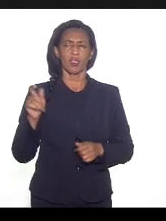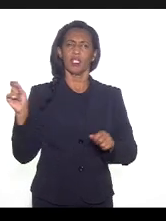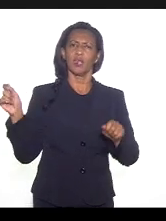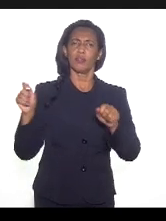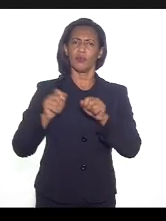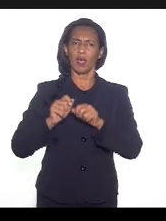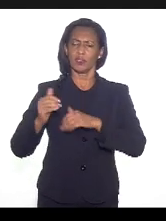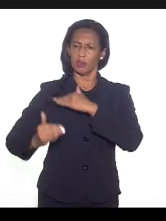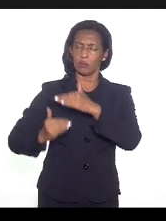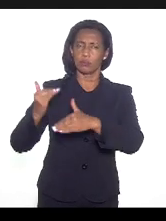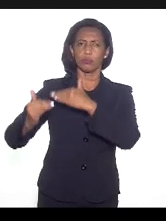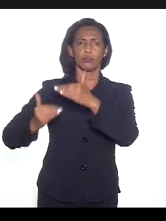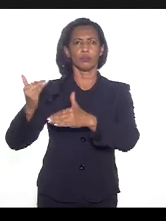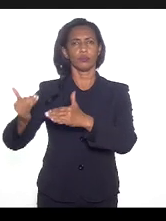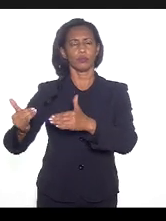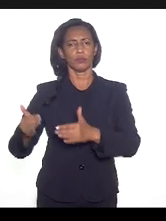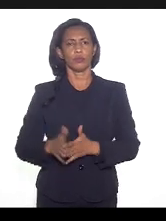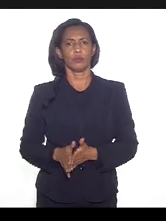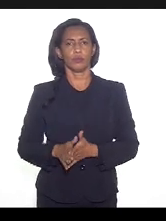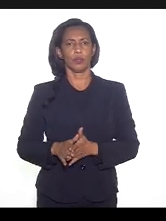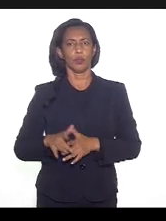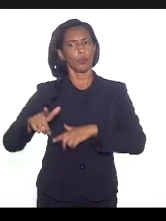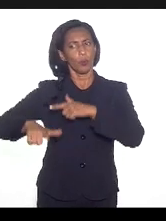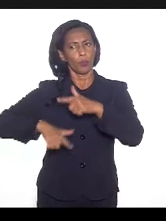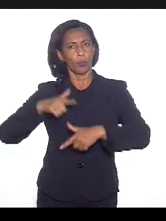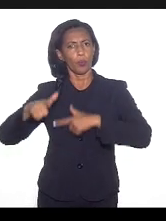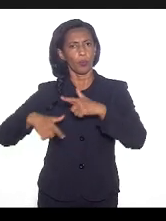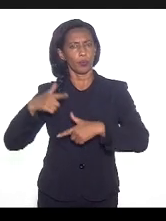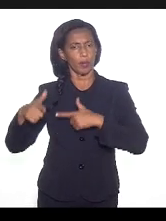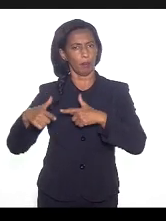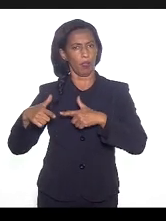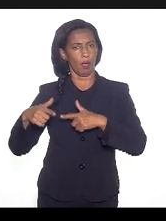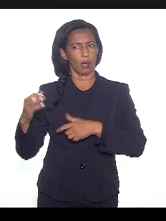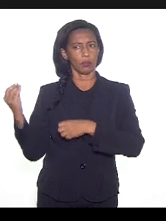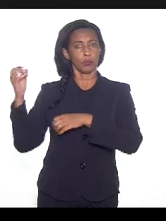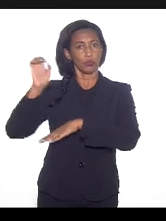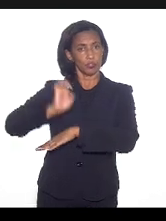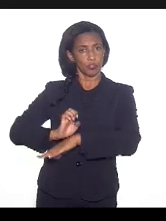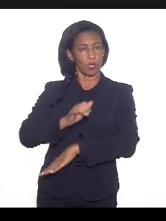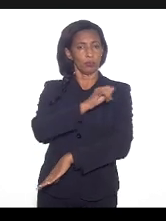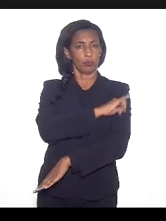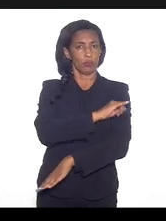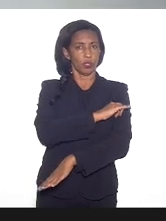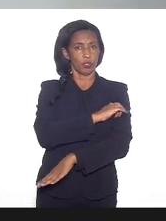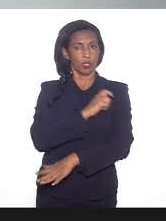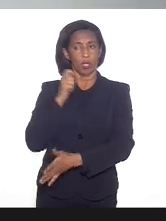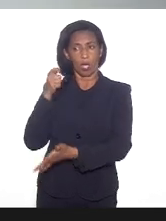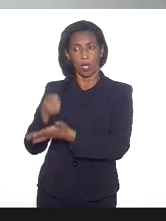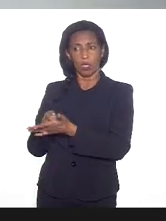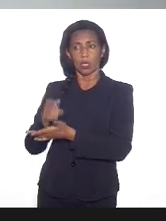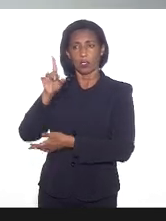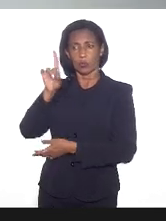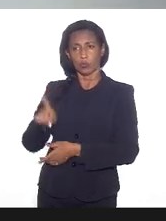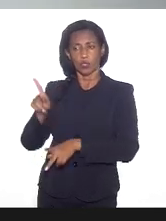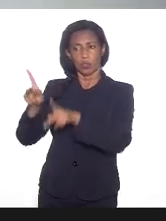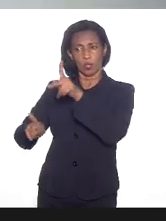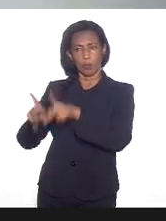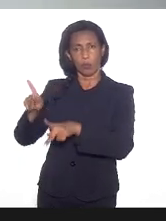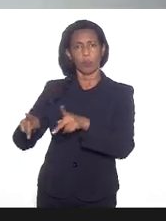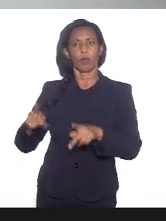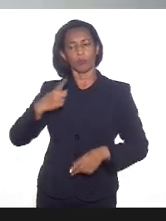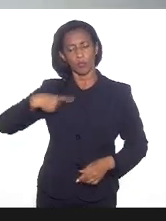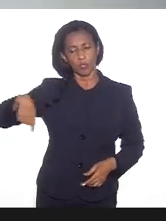né, o serviço público no Rio de Janeiro, que garantem os direitos sociais da população, que a gente fez essa